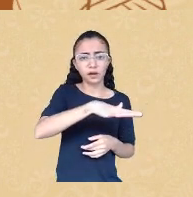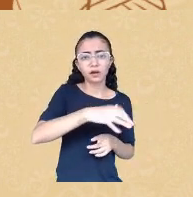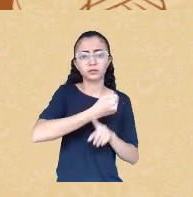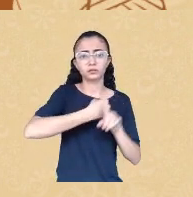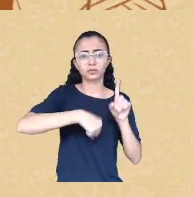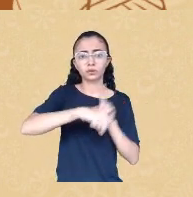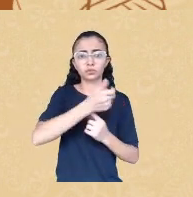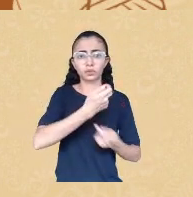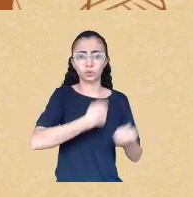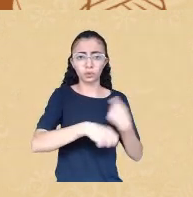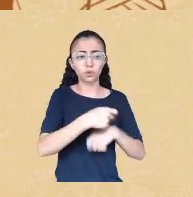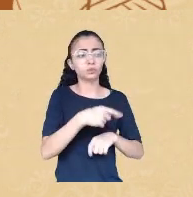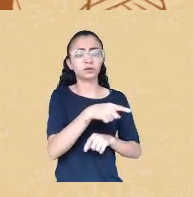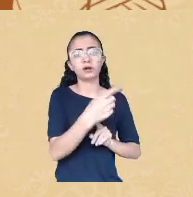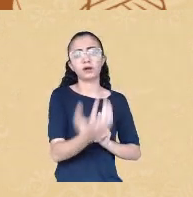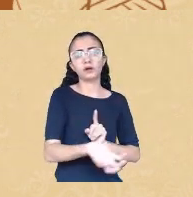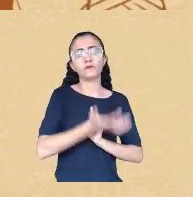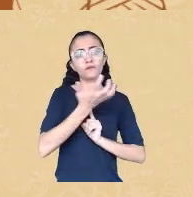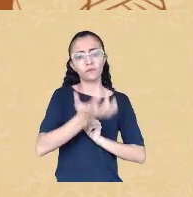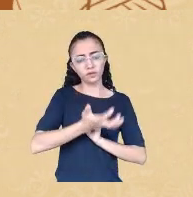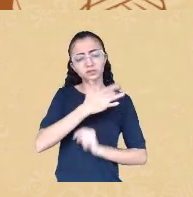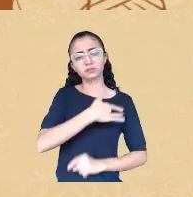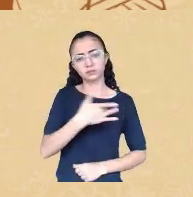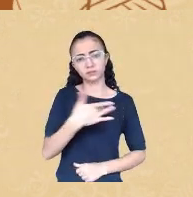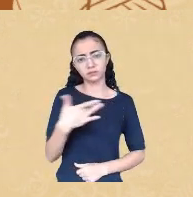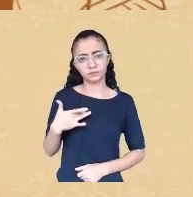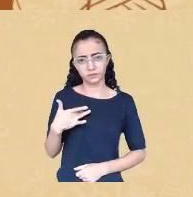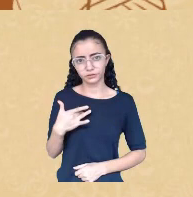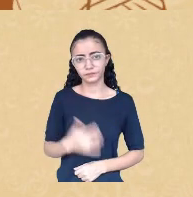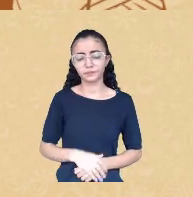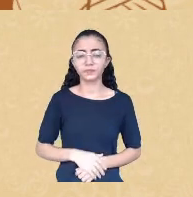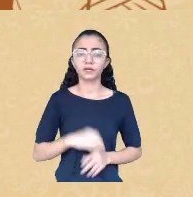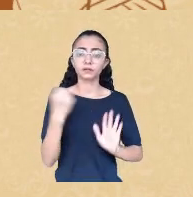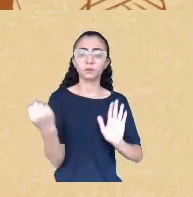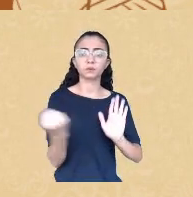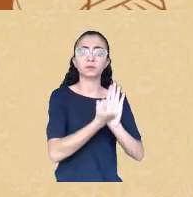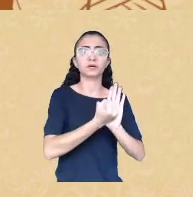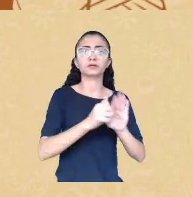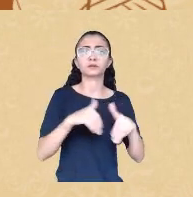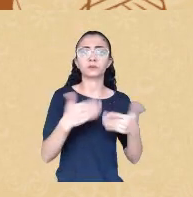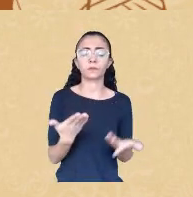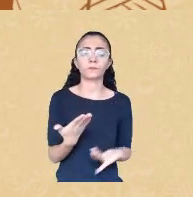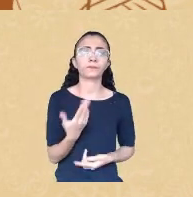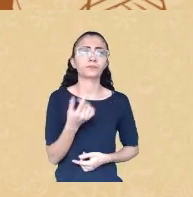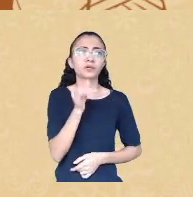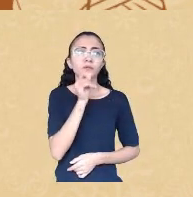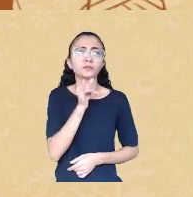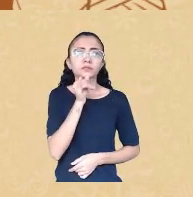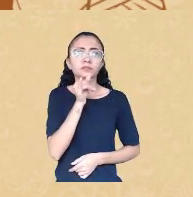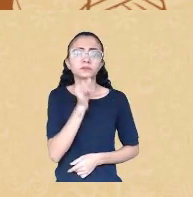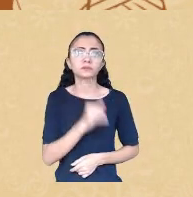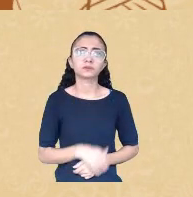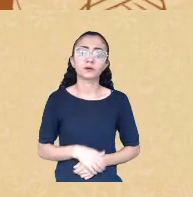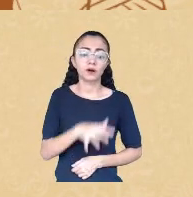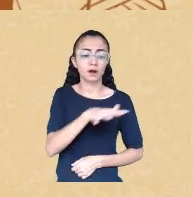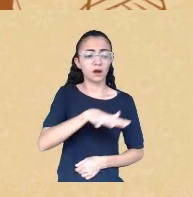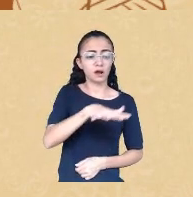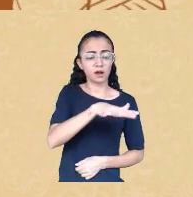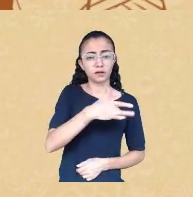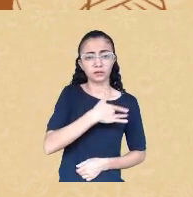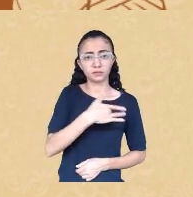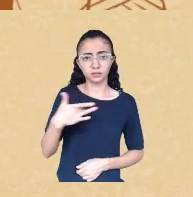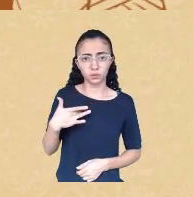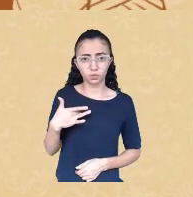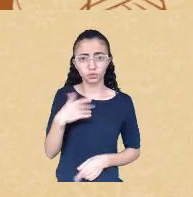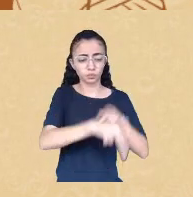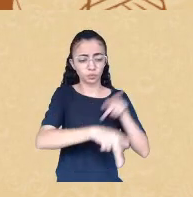saúde. E alguns marcadores são esses, por exemplo, pouquíssimo que trabalha na área de saúde da população negra, e